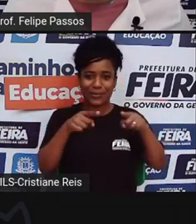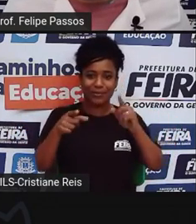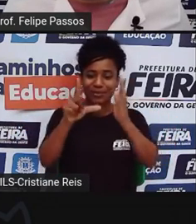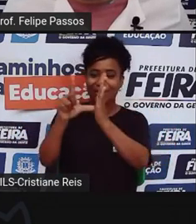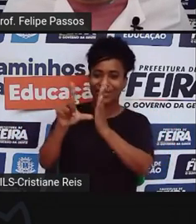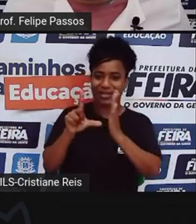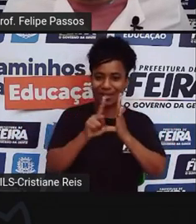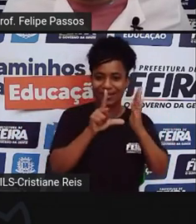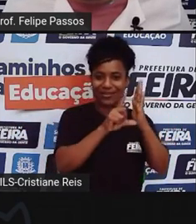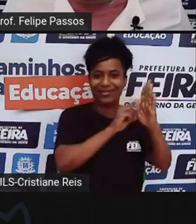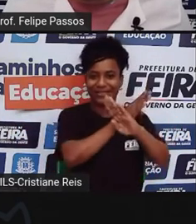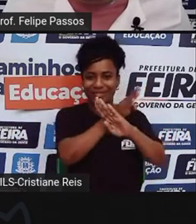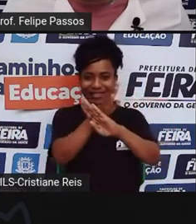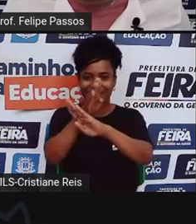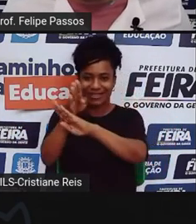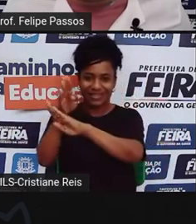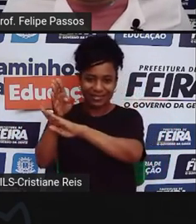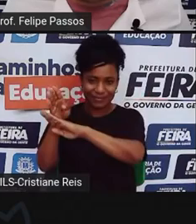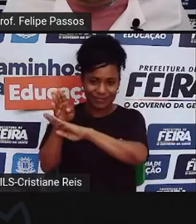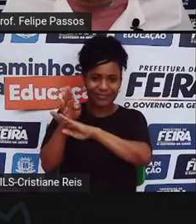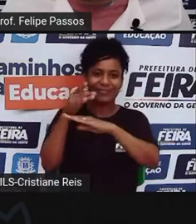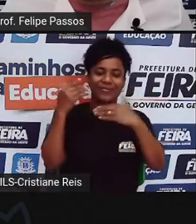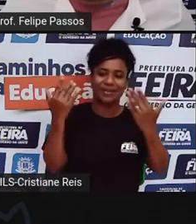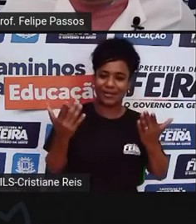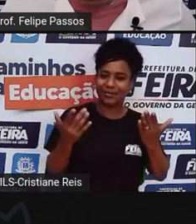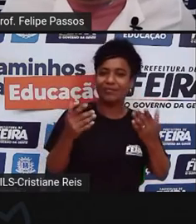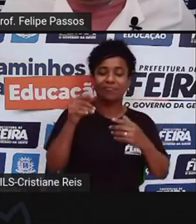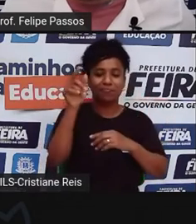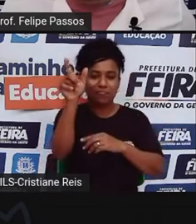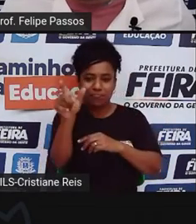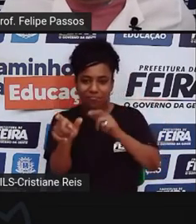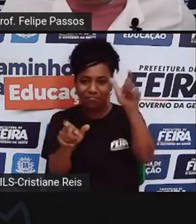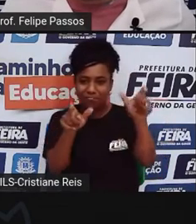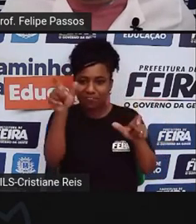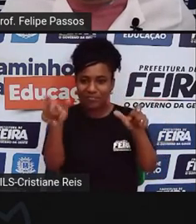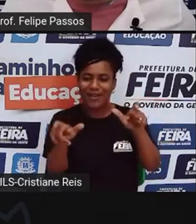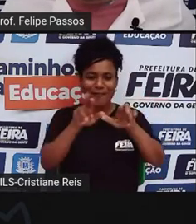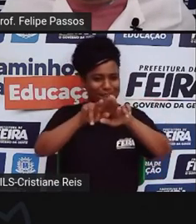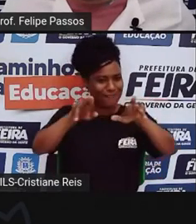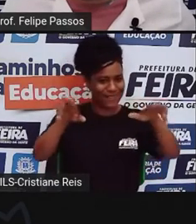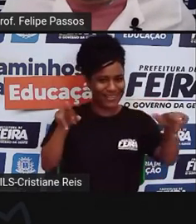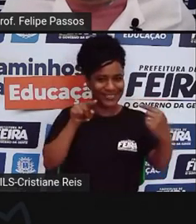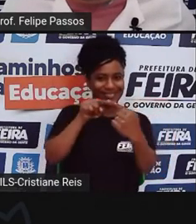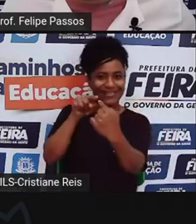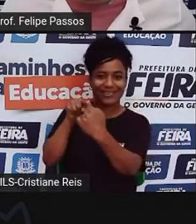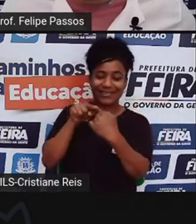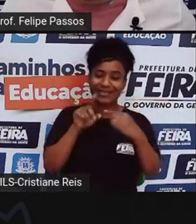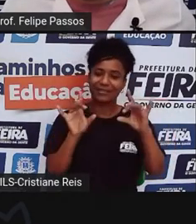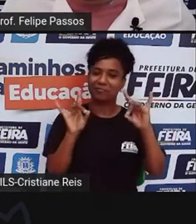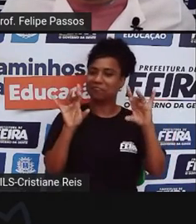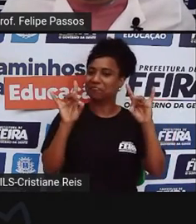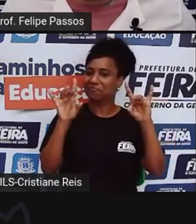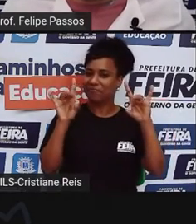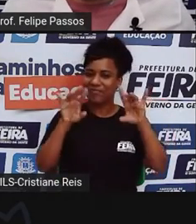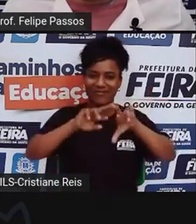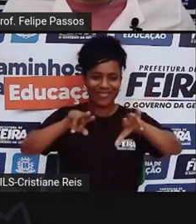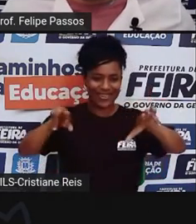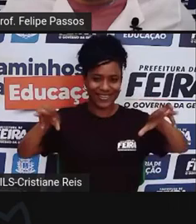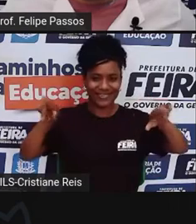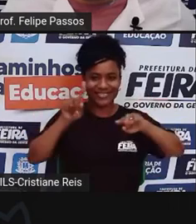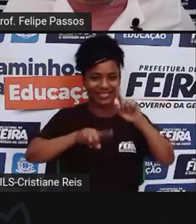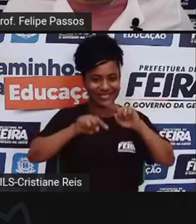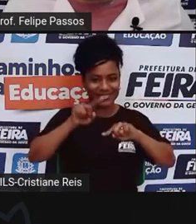encontra tudo. E a maioria só confecciona um tipo. E eu fui me especializando em ter uma gama maior de instrumentos.